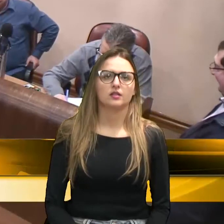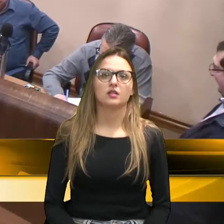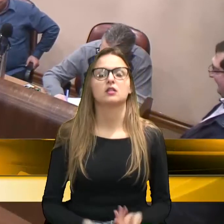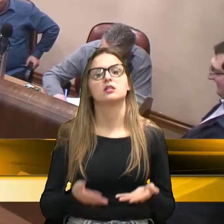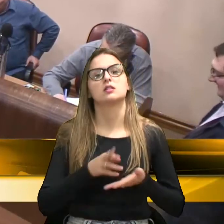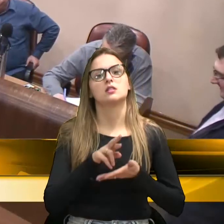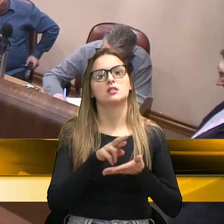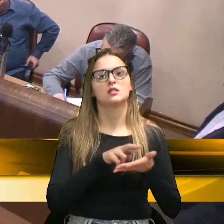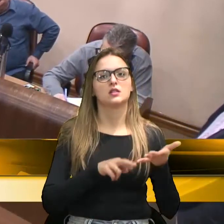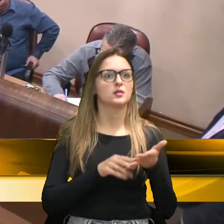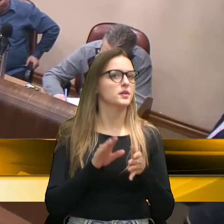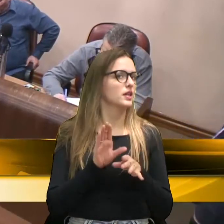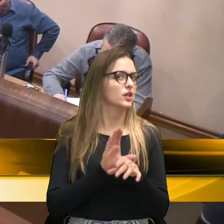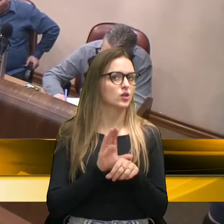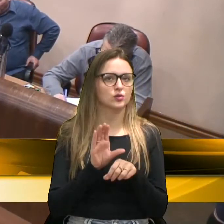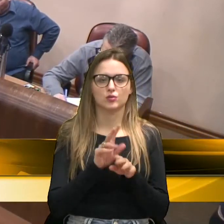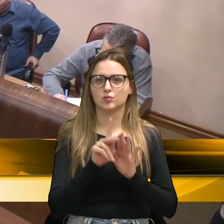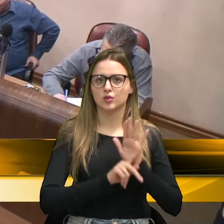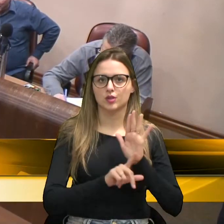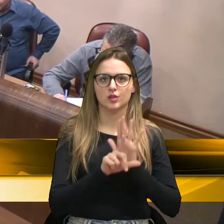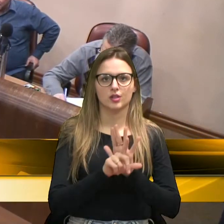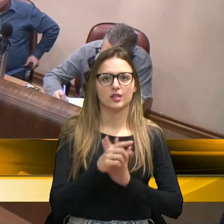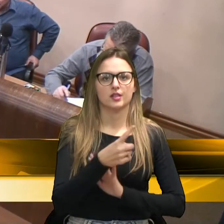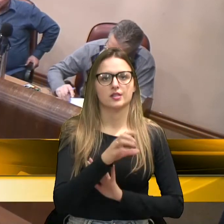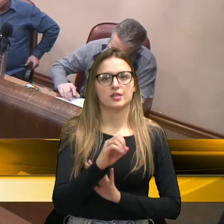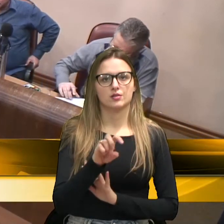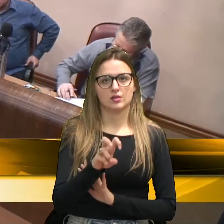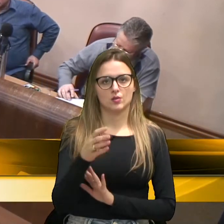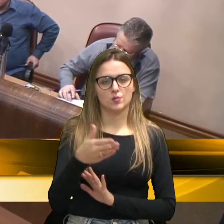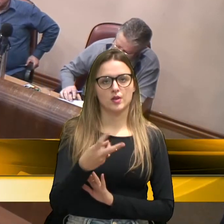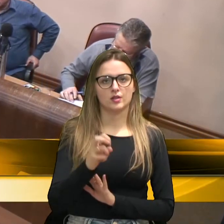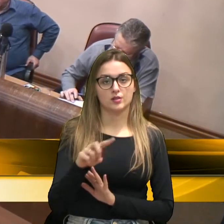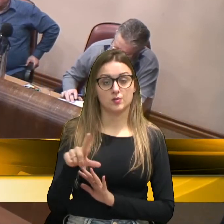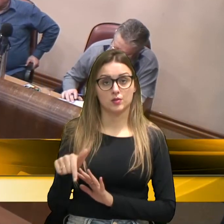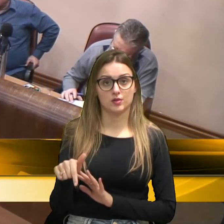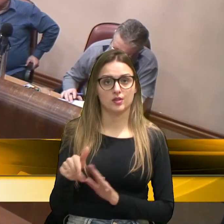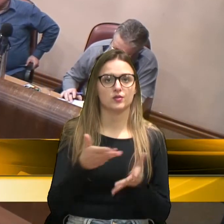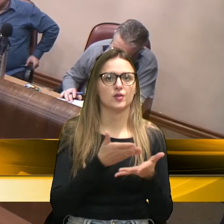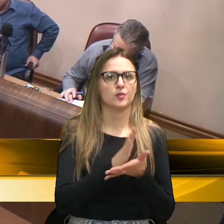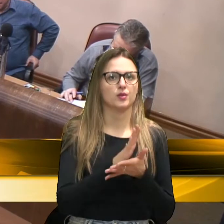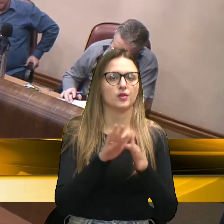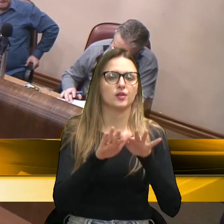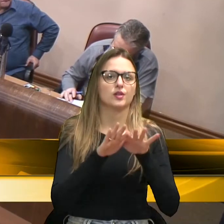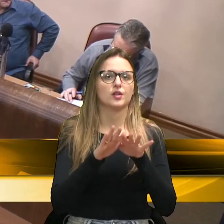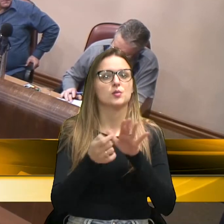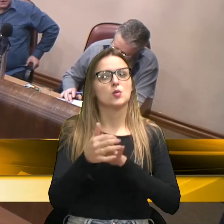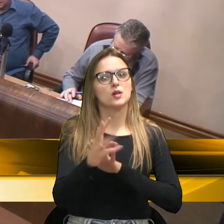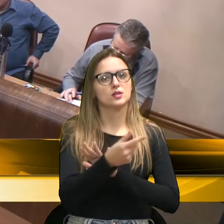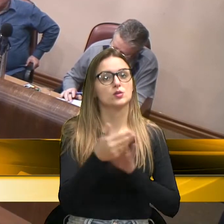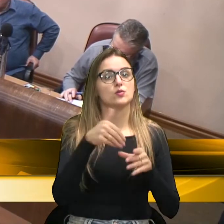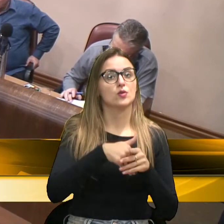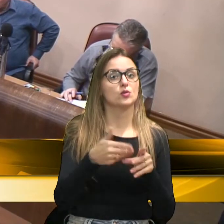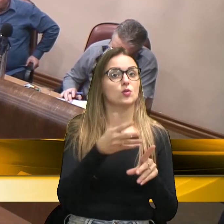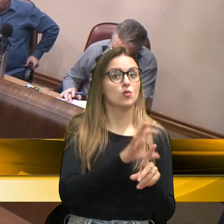Parecer pela inconstitucionalidade do projeto de lei número 105/2017 foi aprovado por maioria. Votos